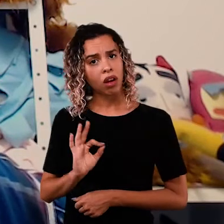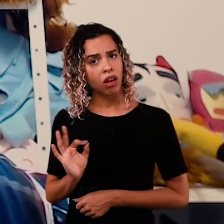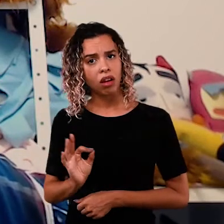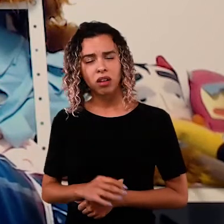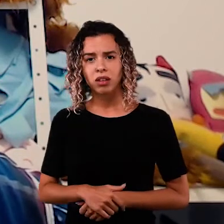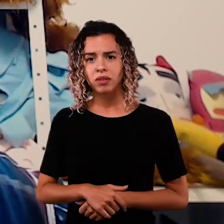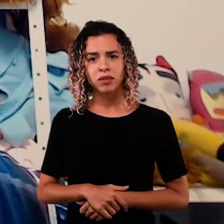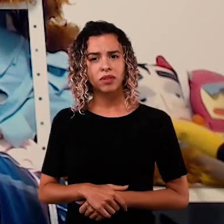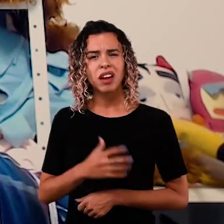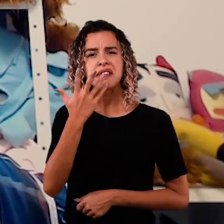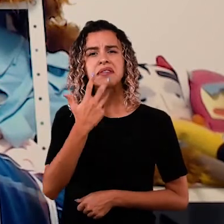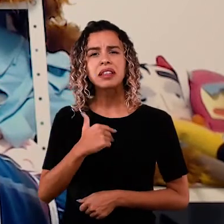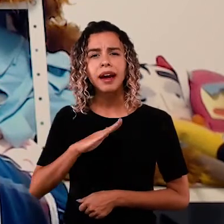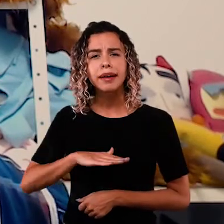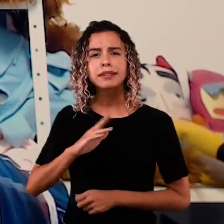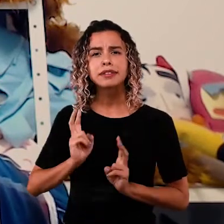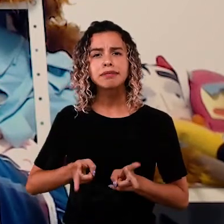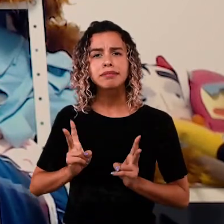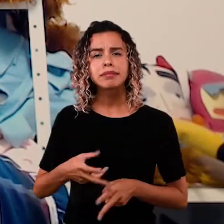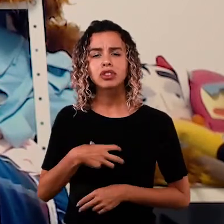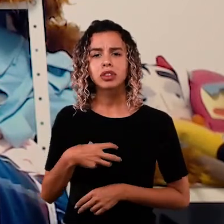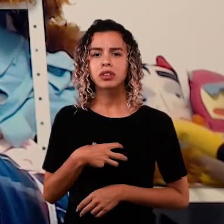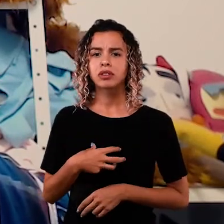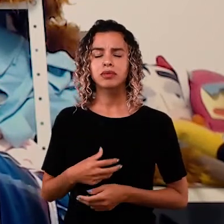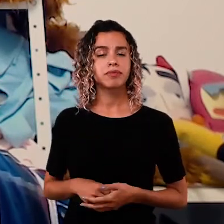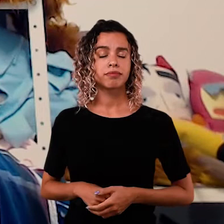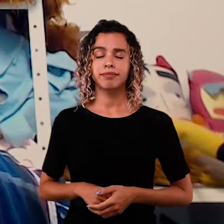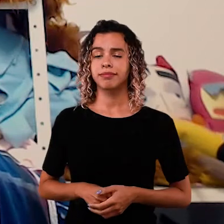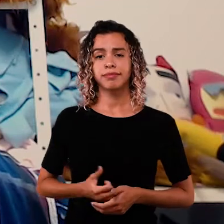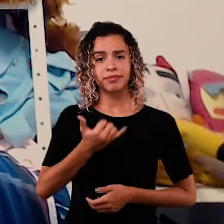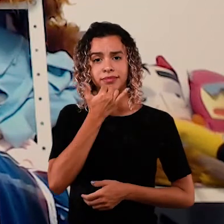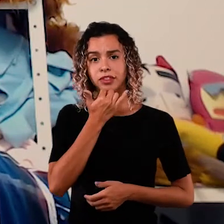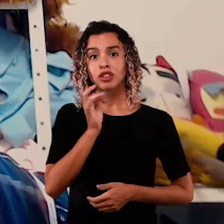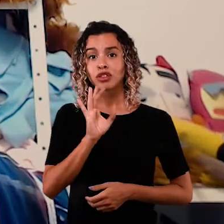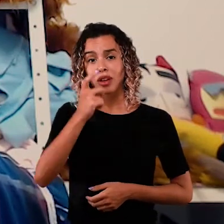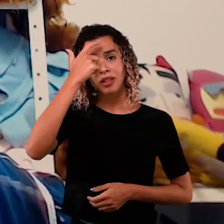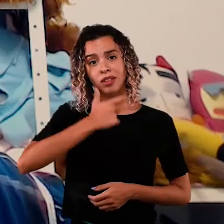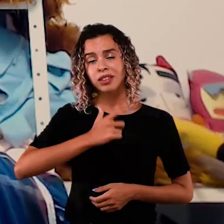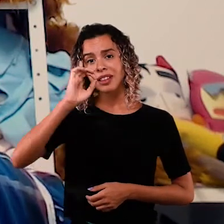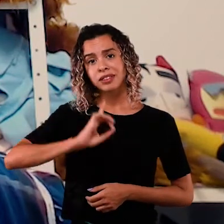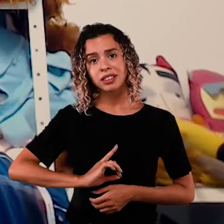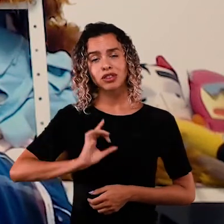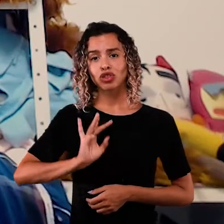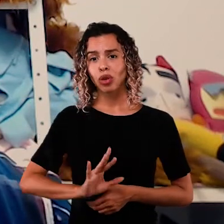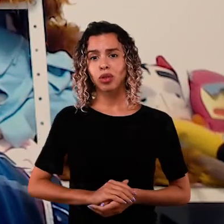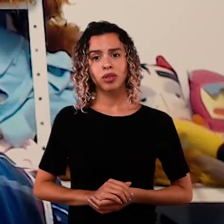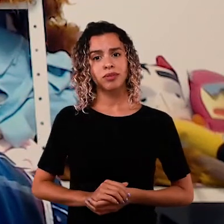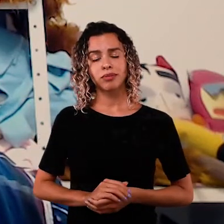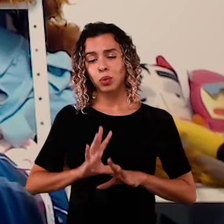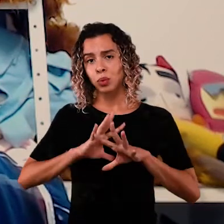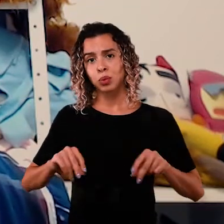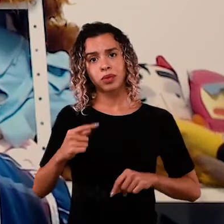coitadinho, que somos criancinhas eternas, sendo que a gente só somos pessoas com uma